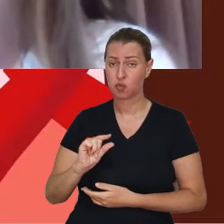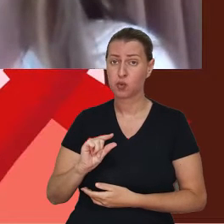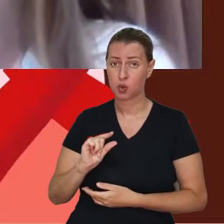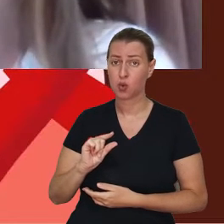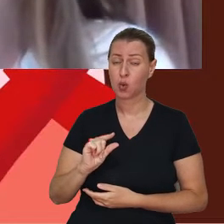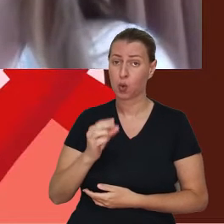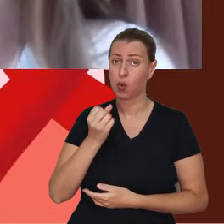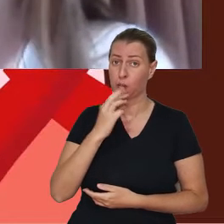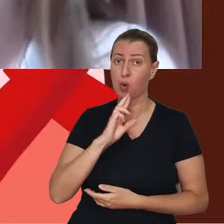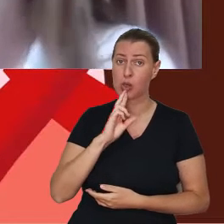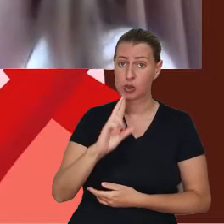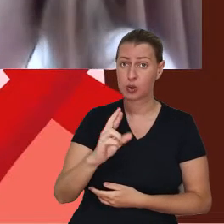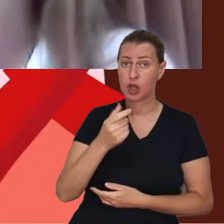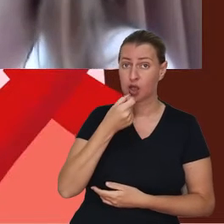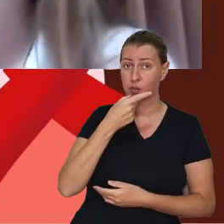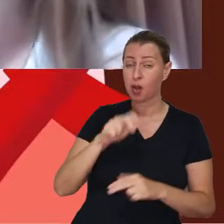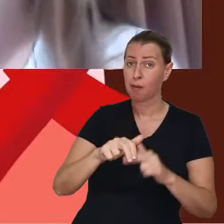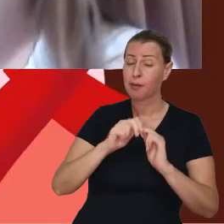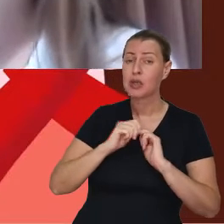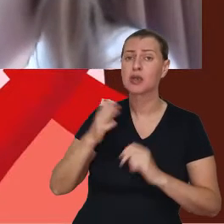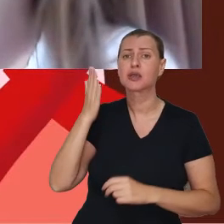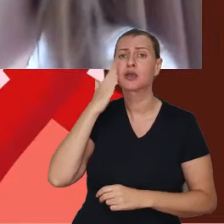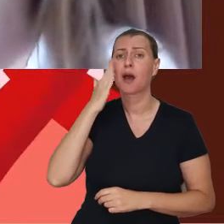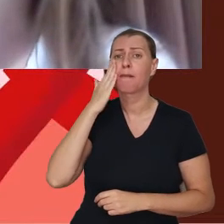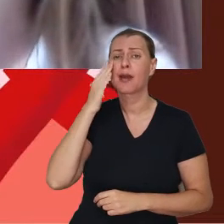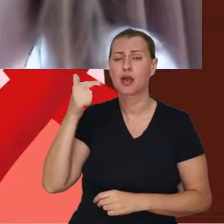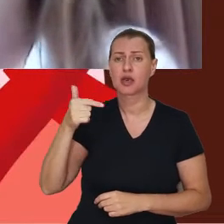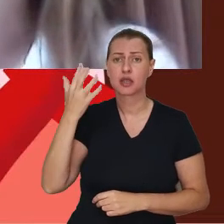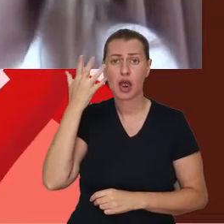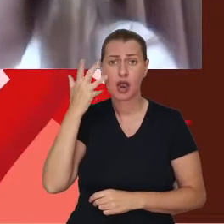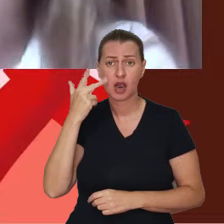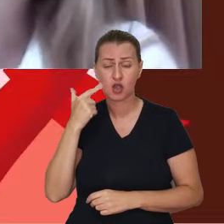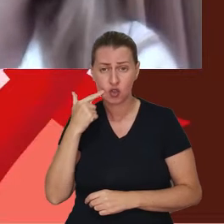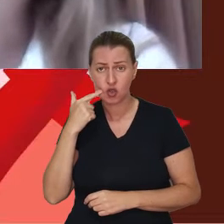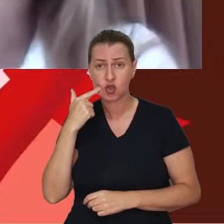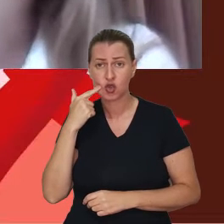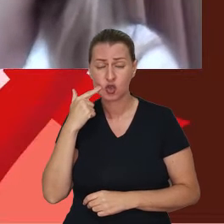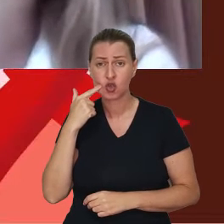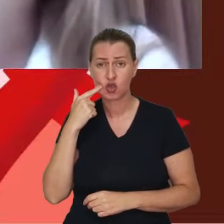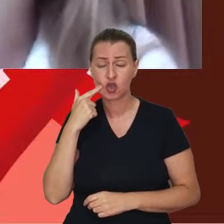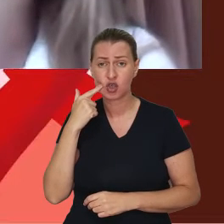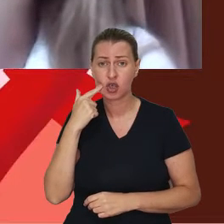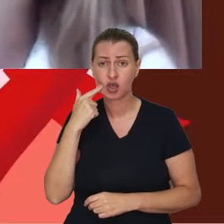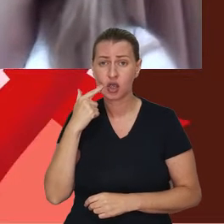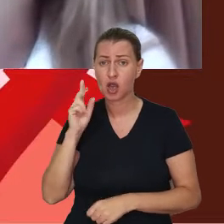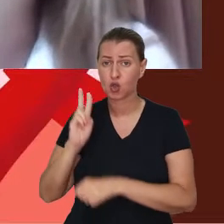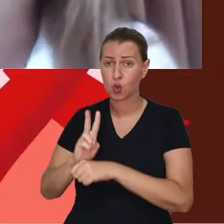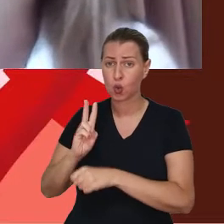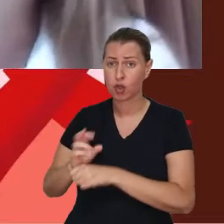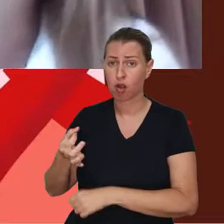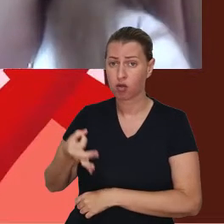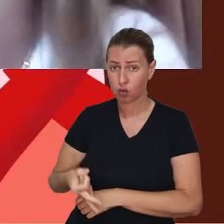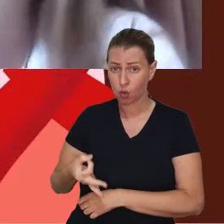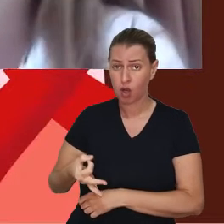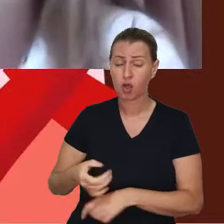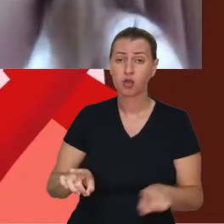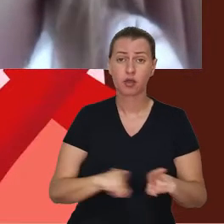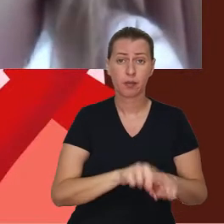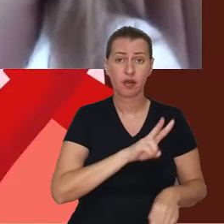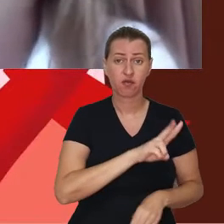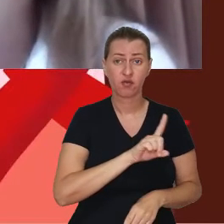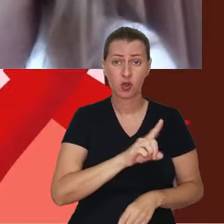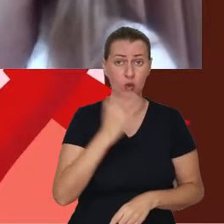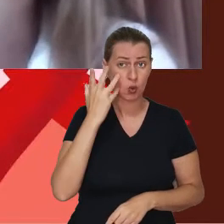dias para proteção anal e 21 dias de proteção vaginal, e que se ele teve uma falha, então, que use da